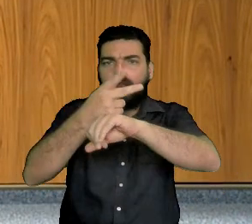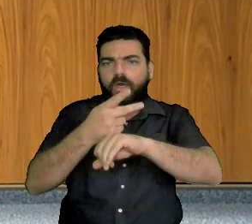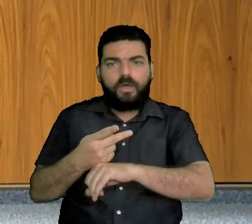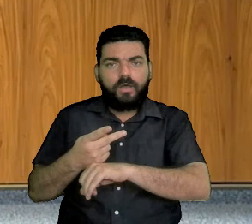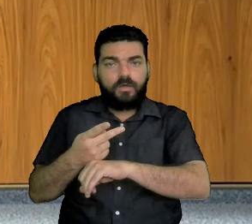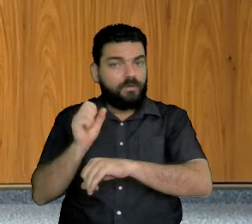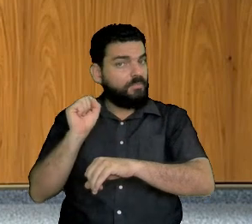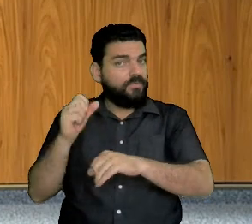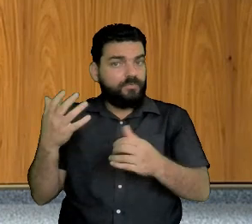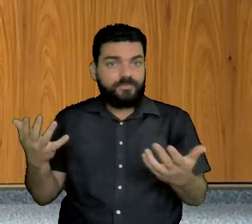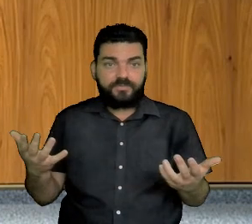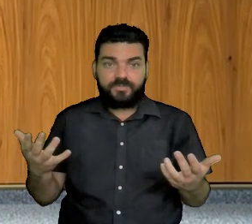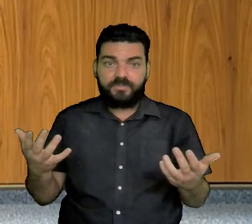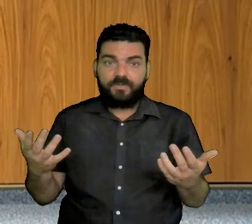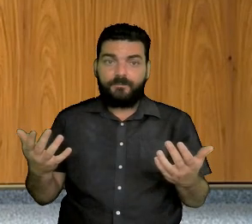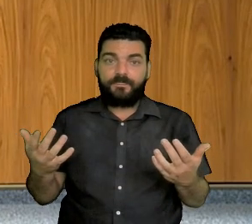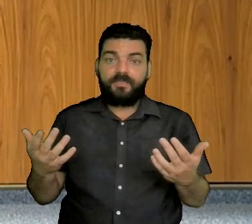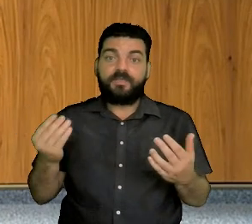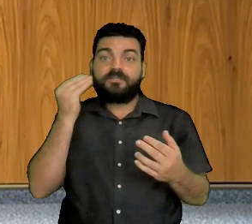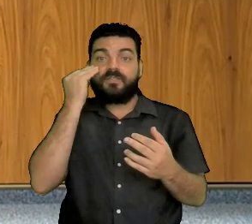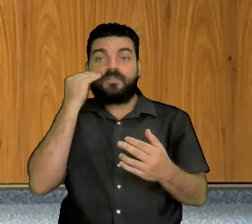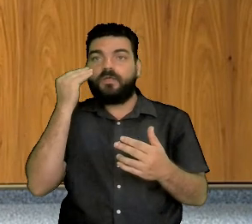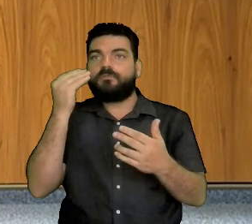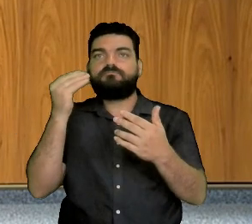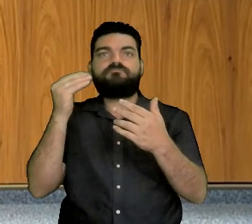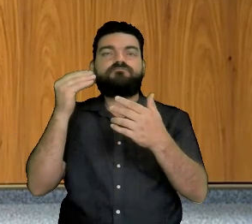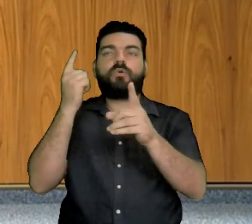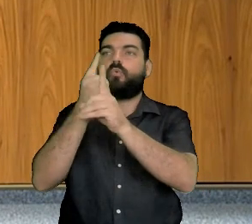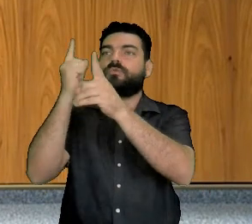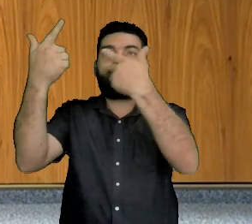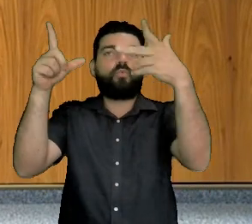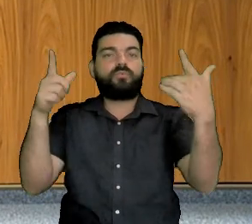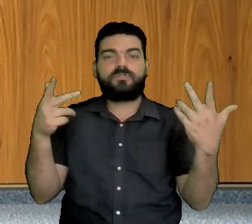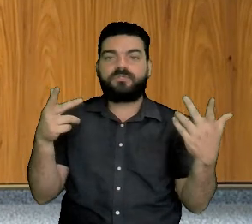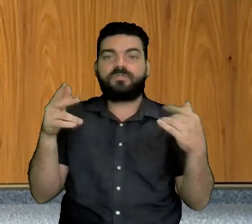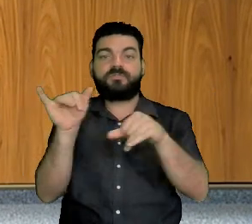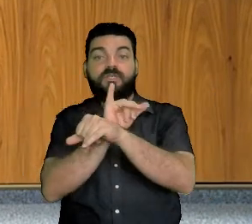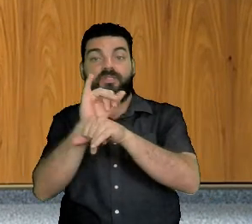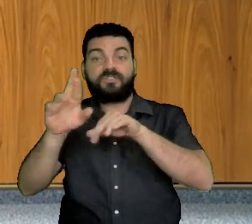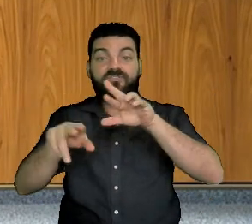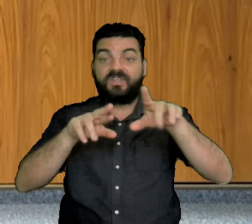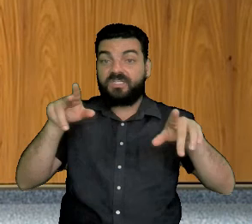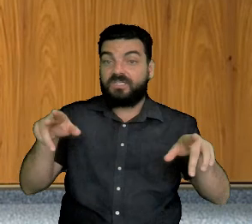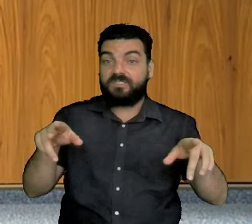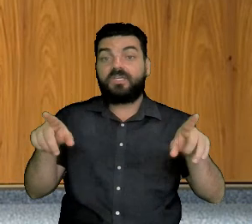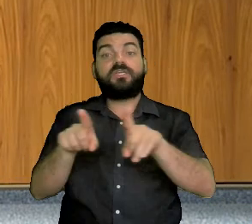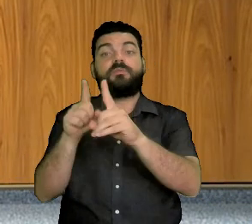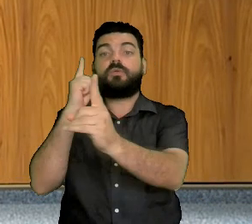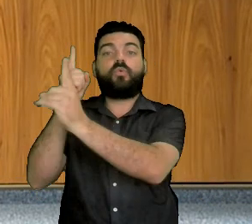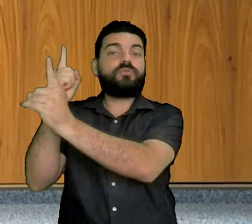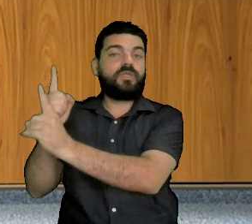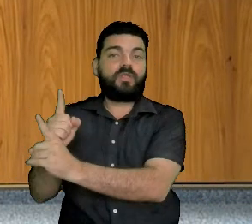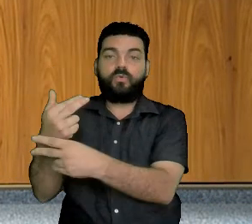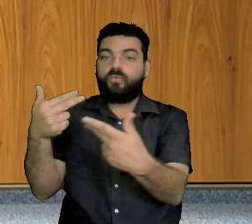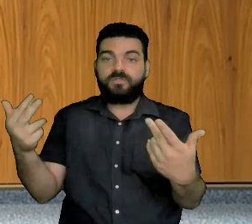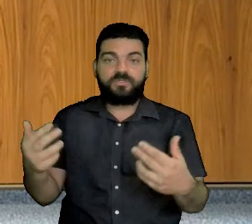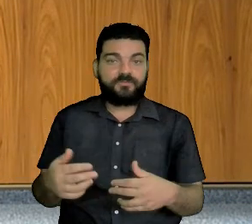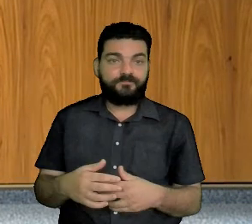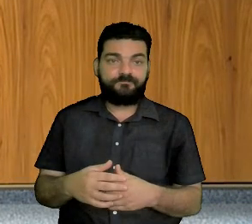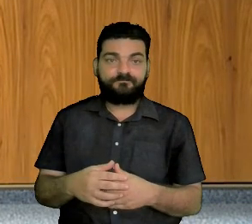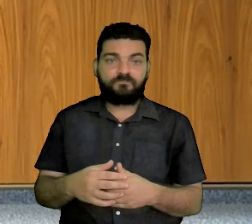ao Estado buscar novas frentes de investigação e de recuperação de ativos.